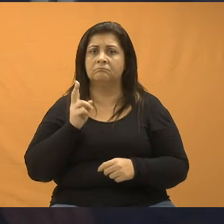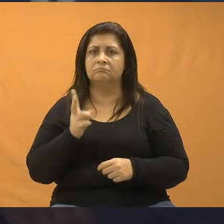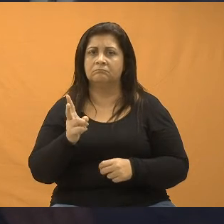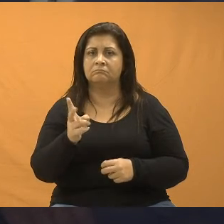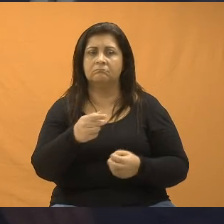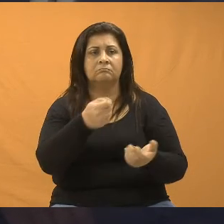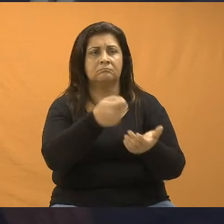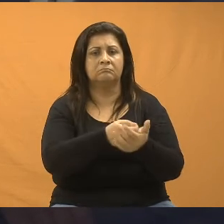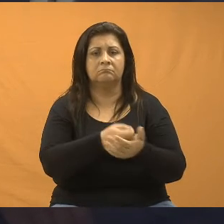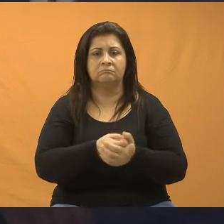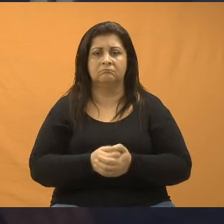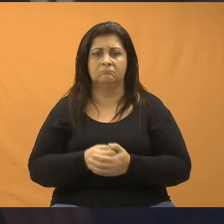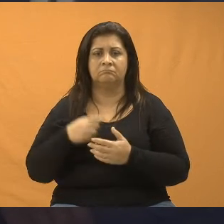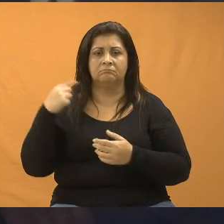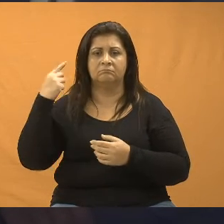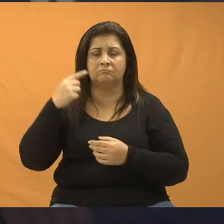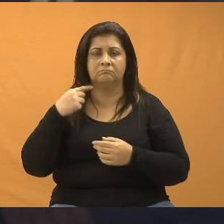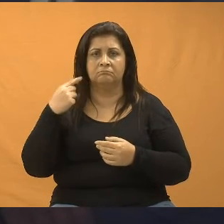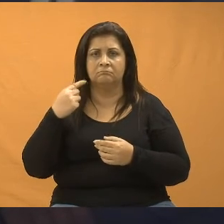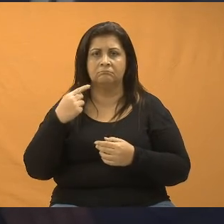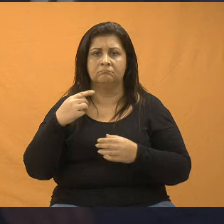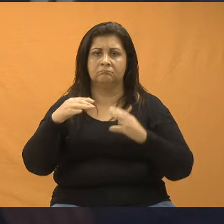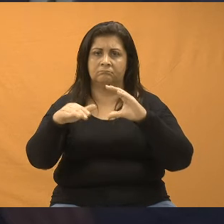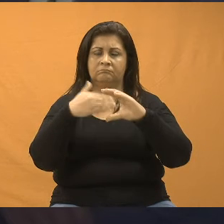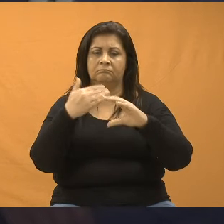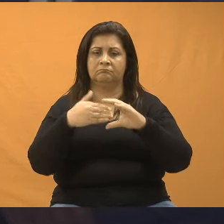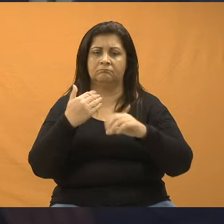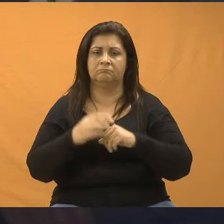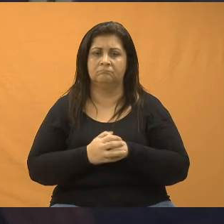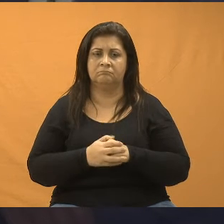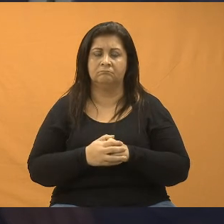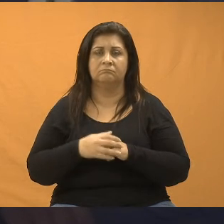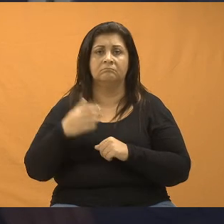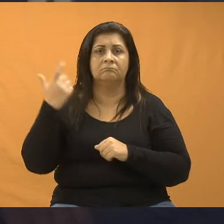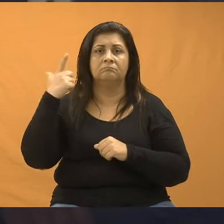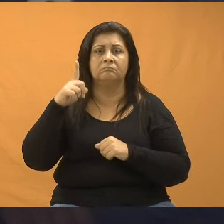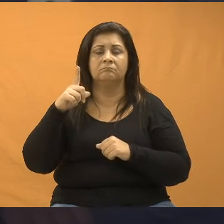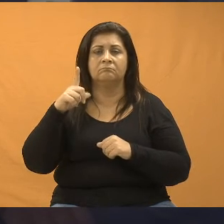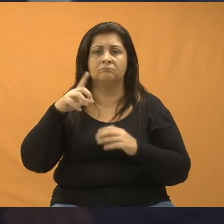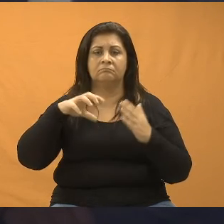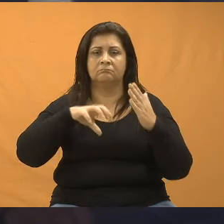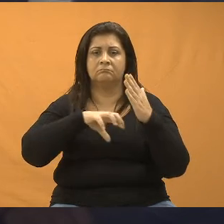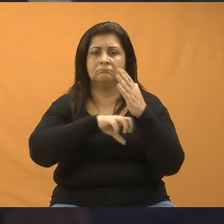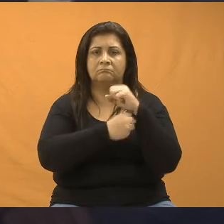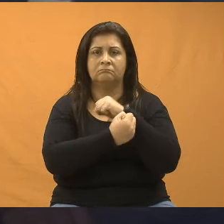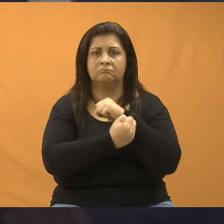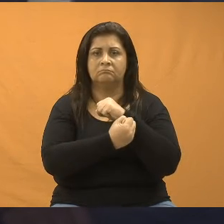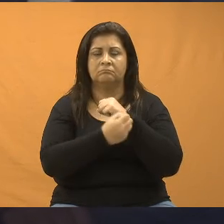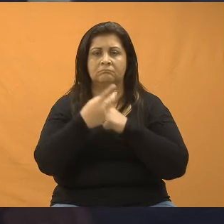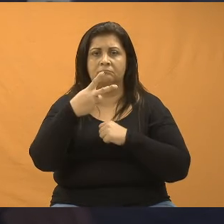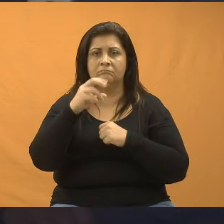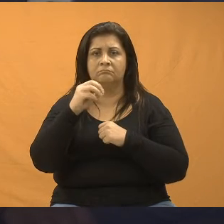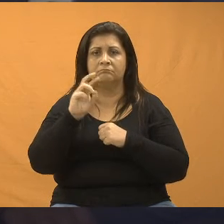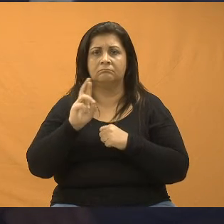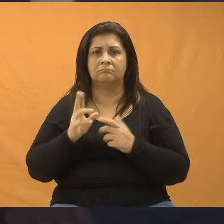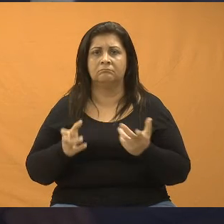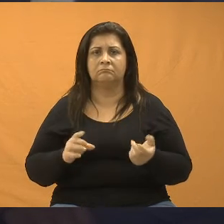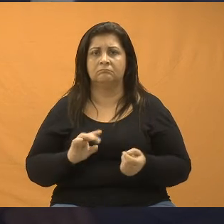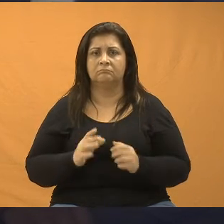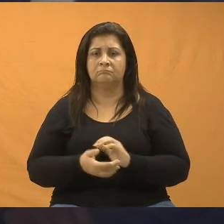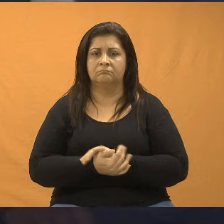coisa, o meu advogado esse dia ainda mandou uma mensagem que conseguiu bloquear apenas R$200 do valor